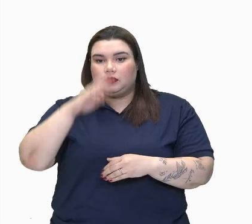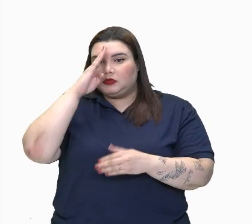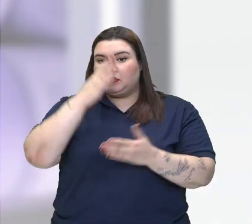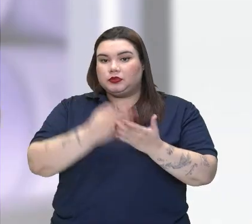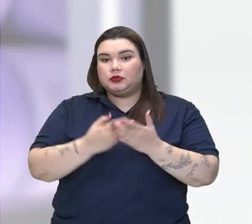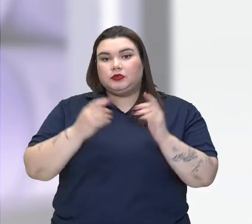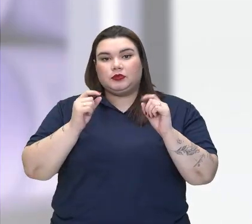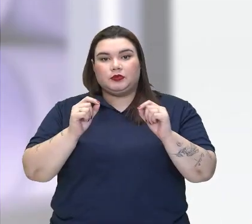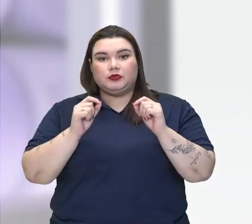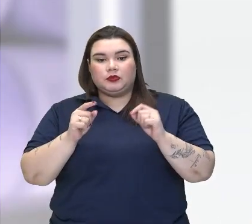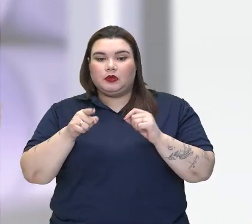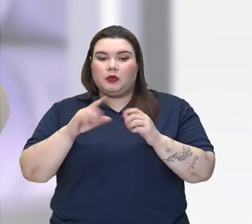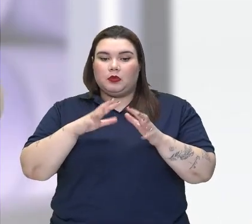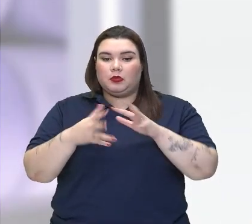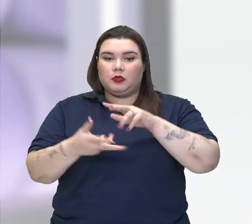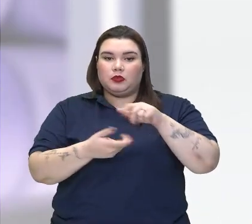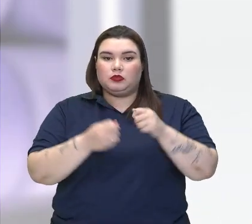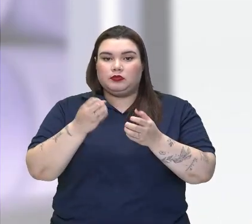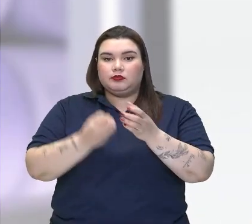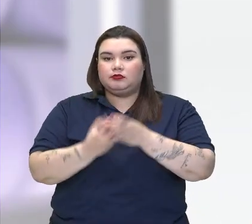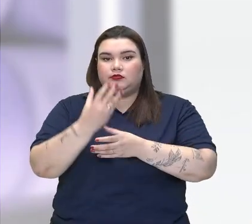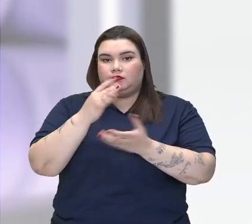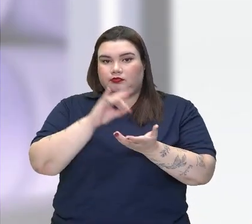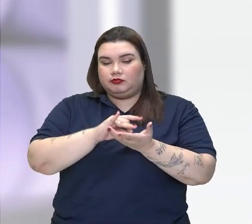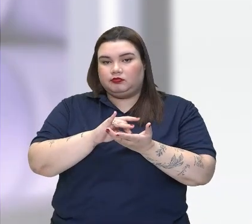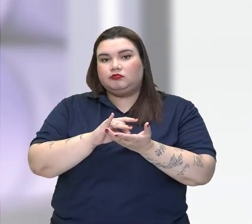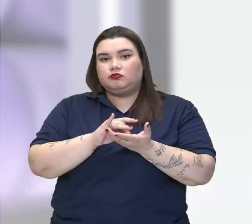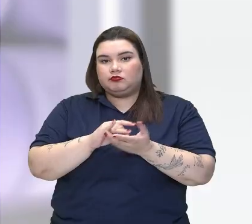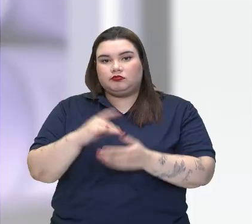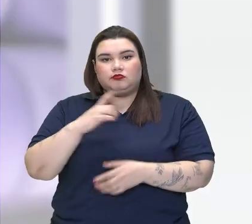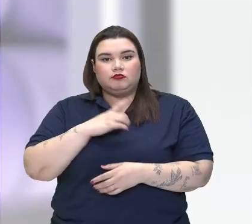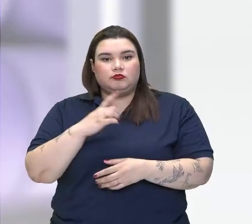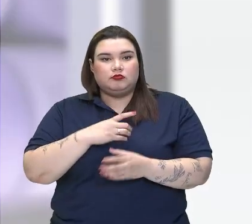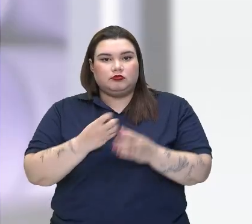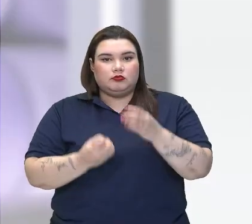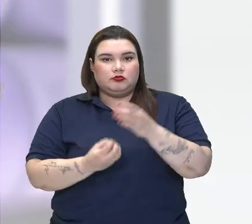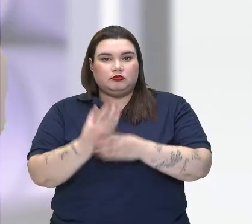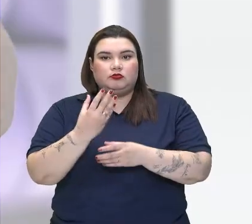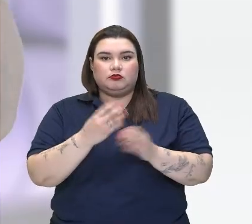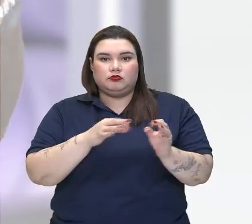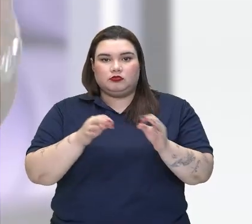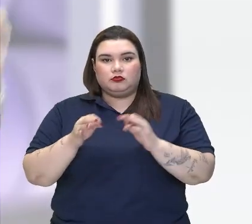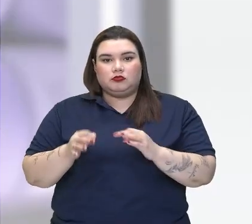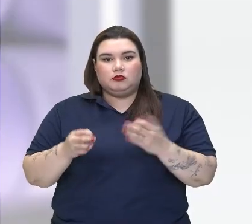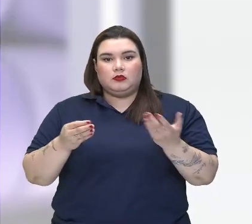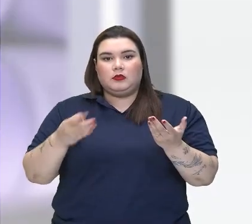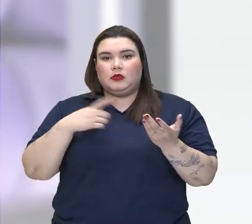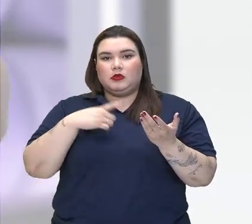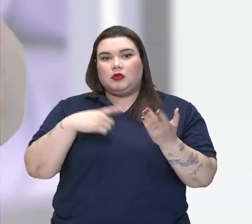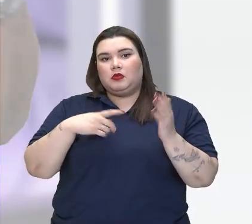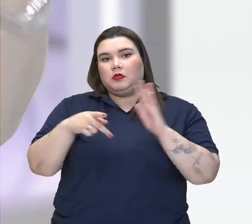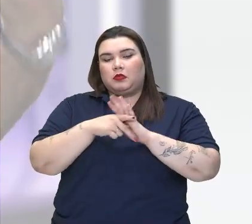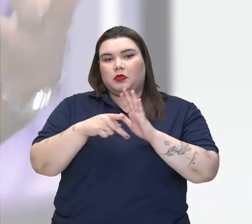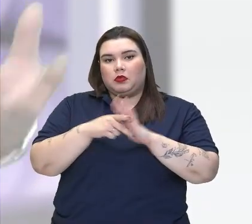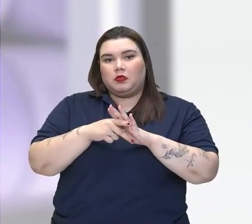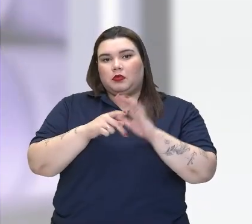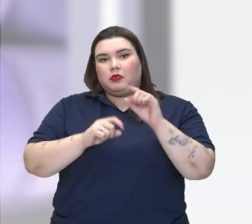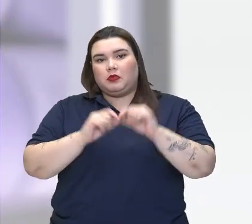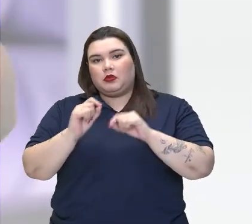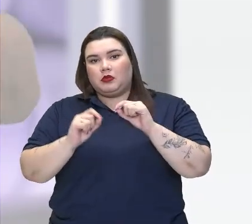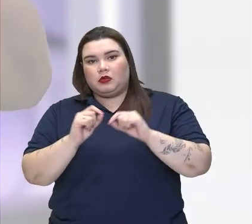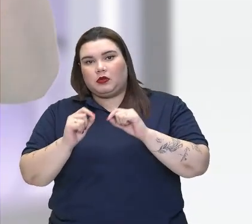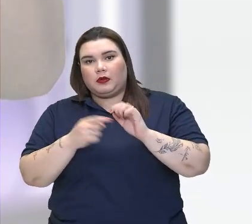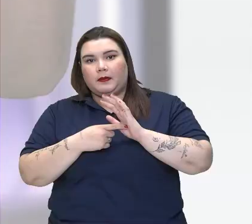mundo foi criado, o mundo teve uma origem, alguma força superior, algum ser